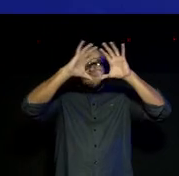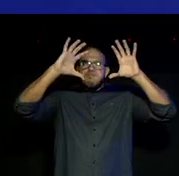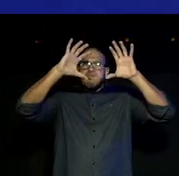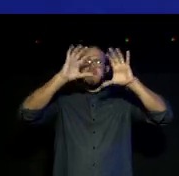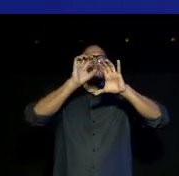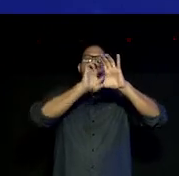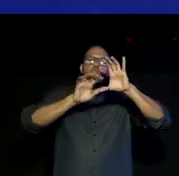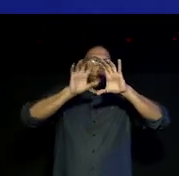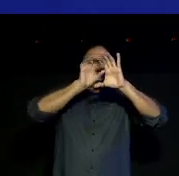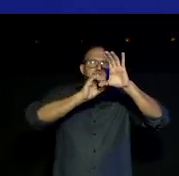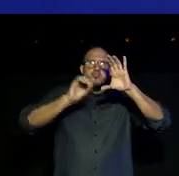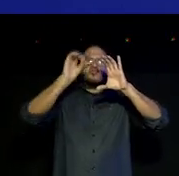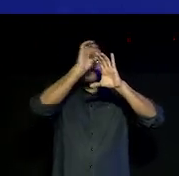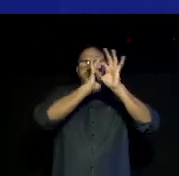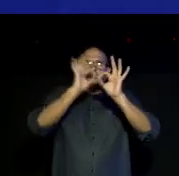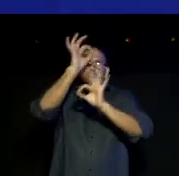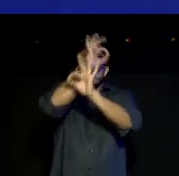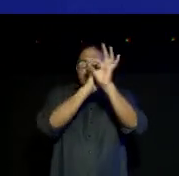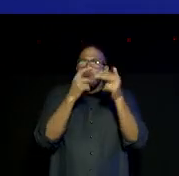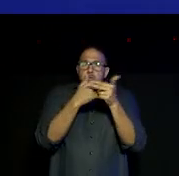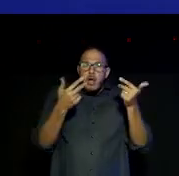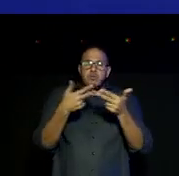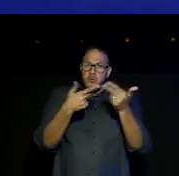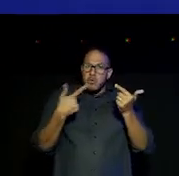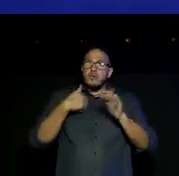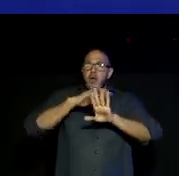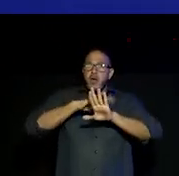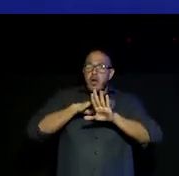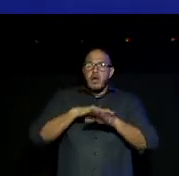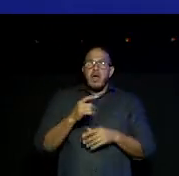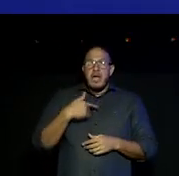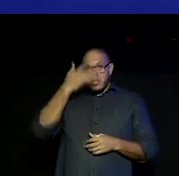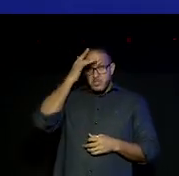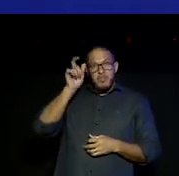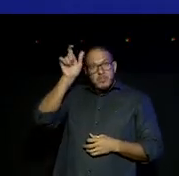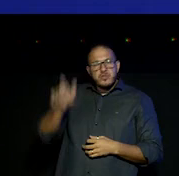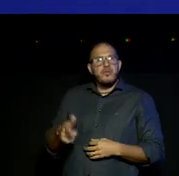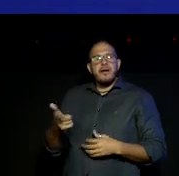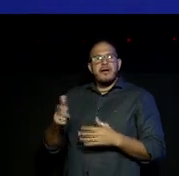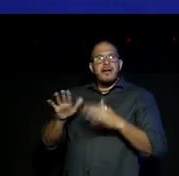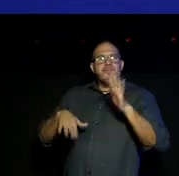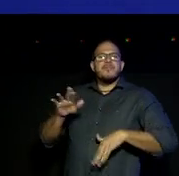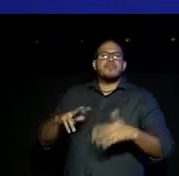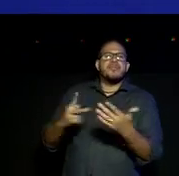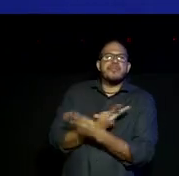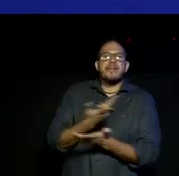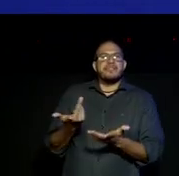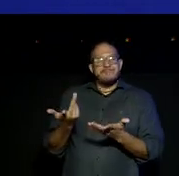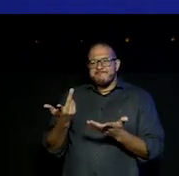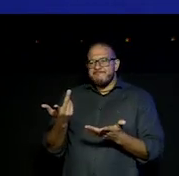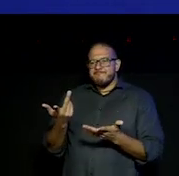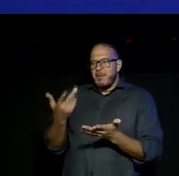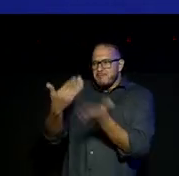querer entendê-los. Você tem muita ferramenta oculta. Não pode morrer um estranho para si próprio.